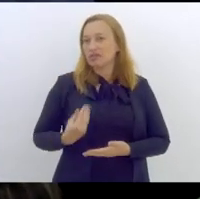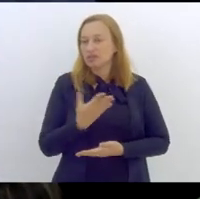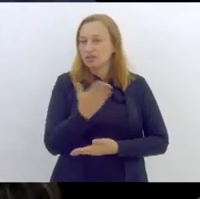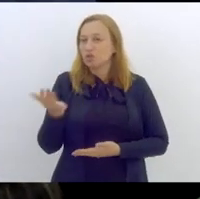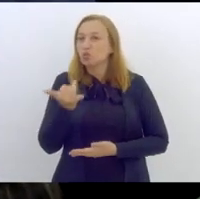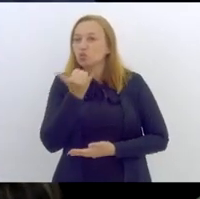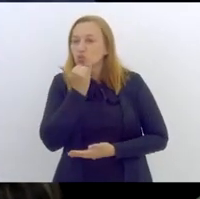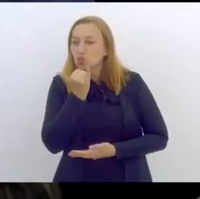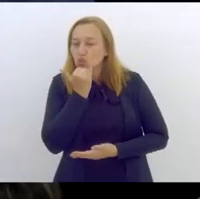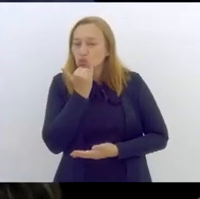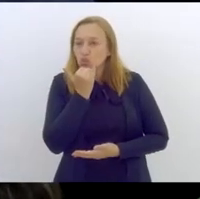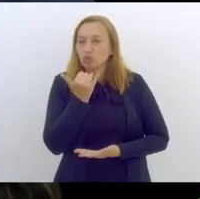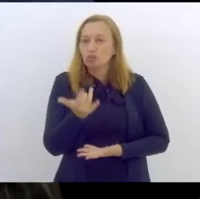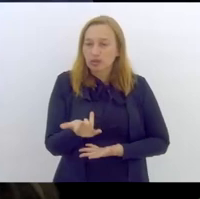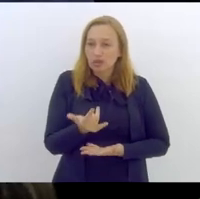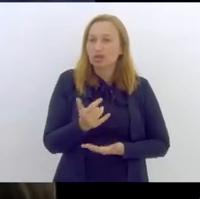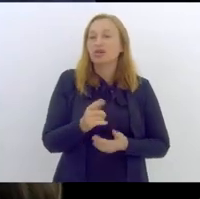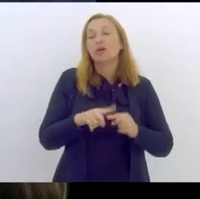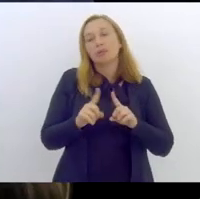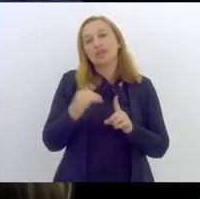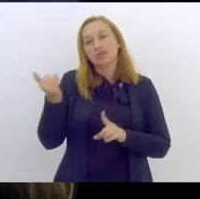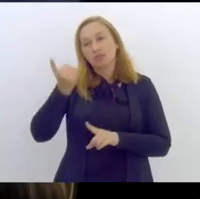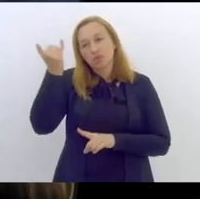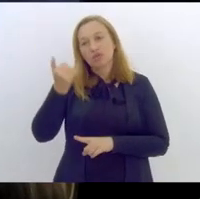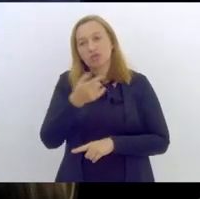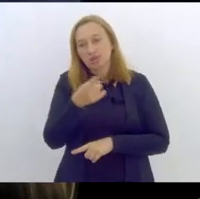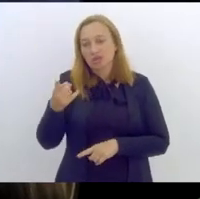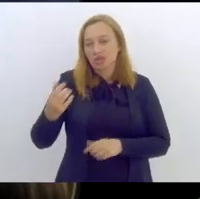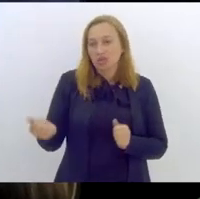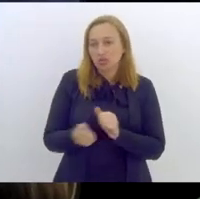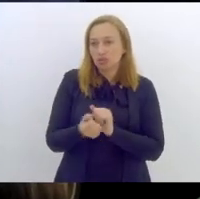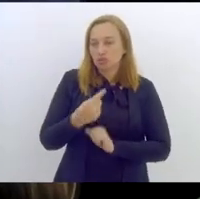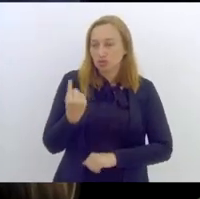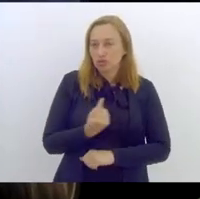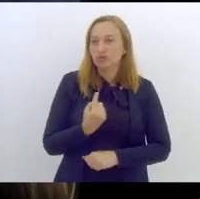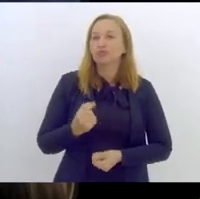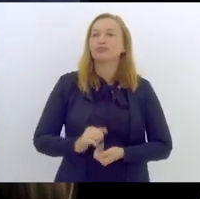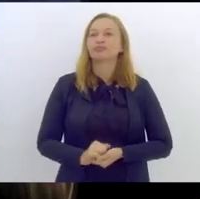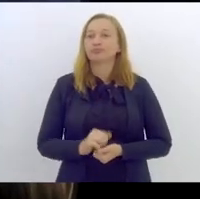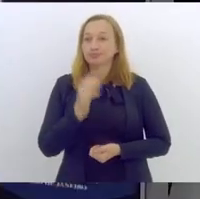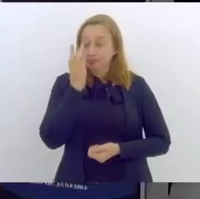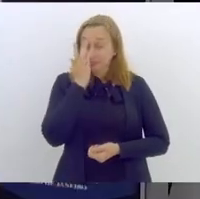de pedir desculpa pelo desconforto mas é importante vocês estarem aqui conosco